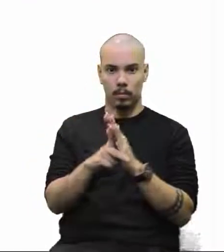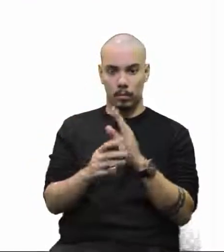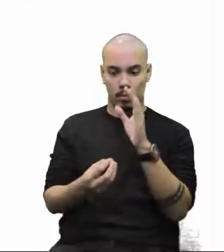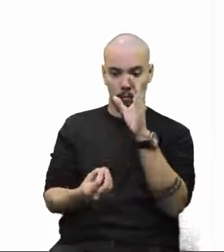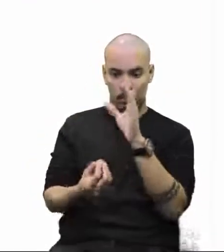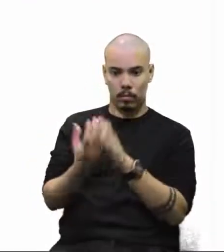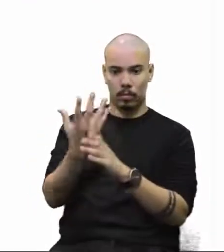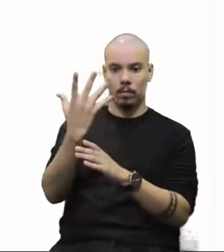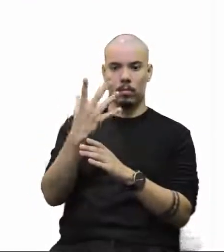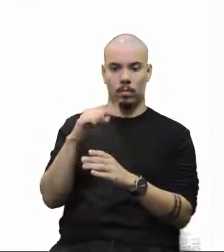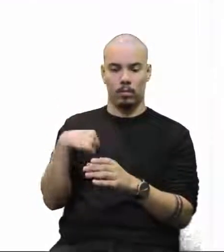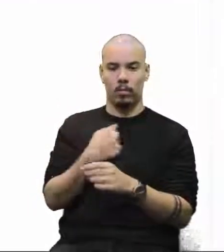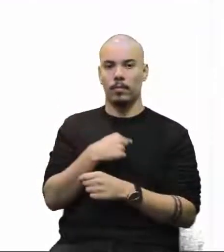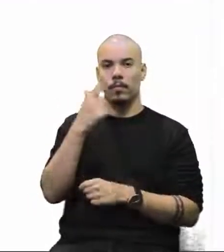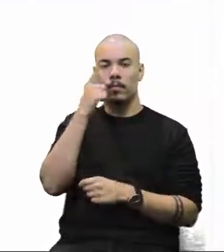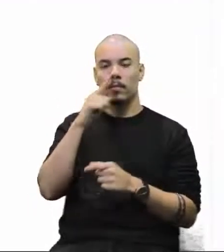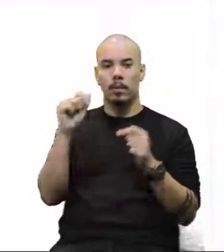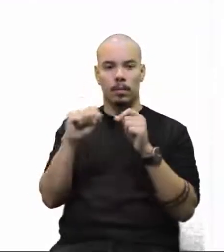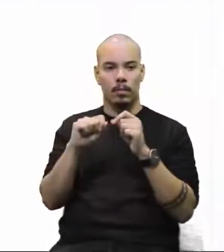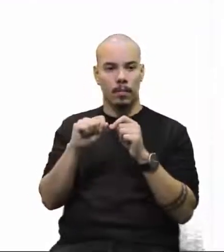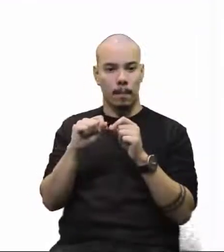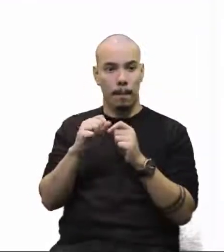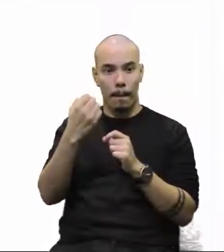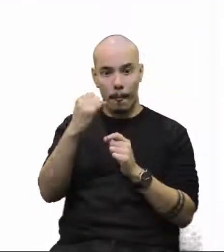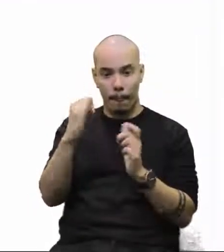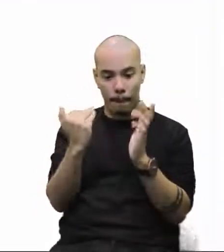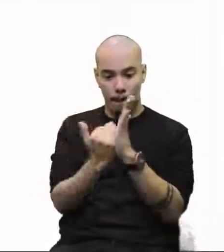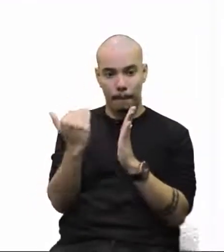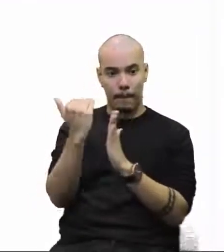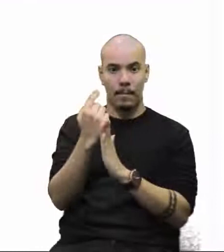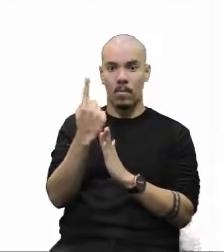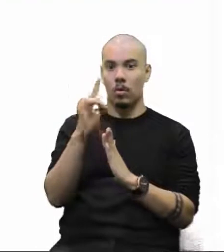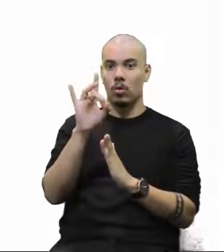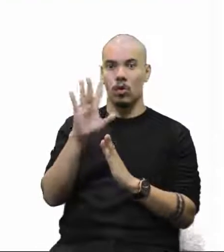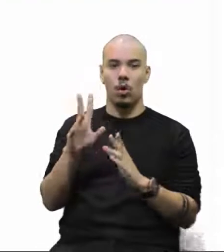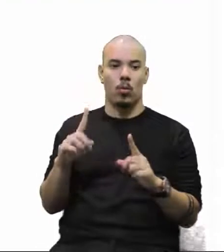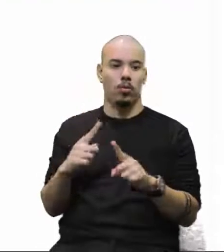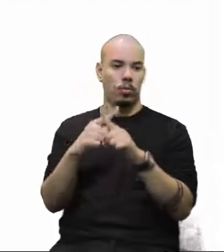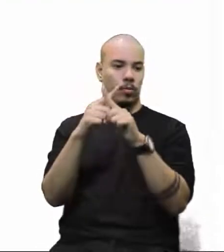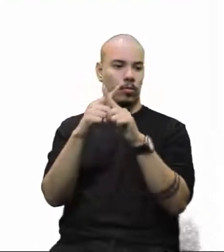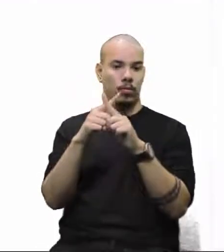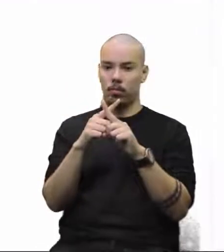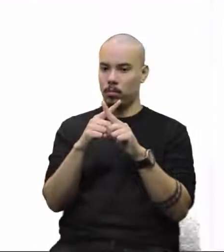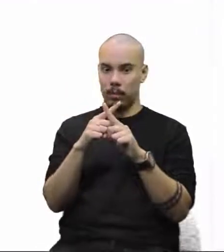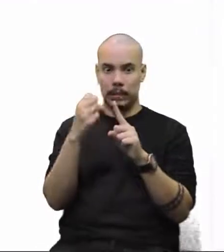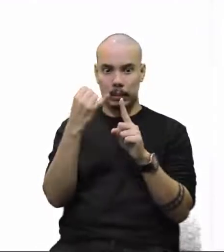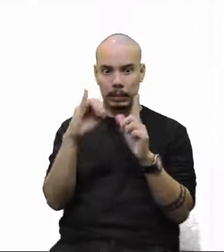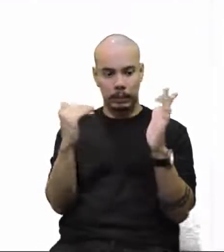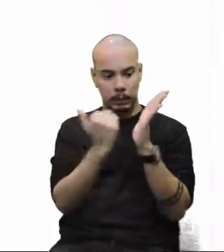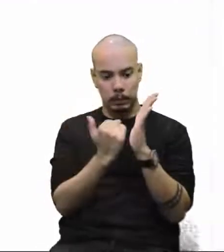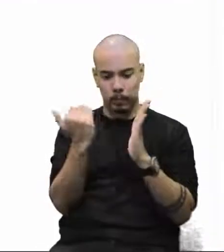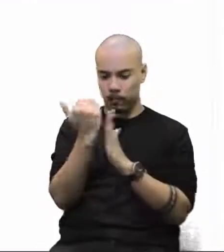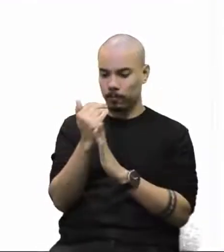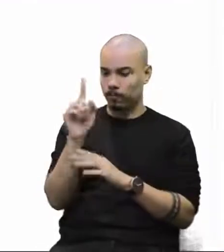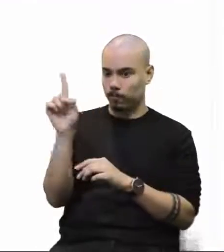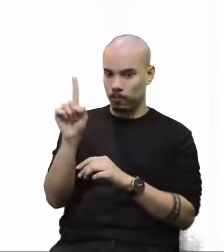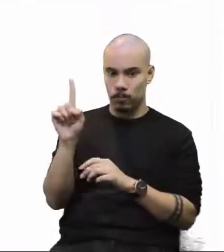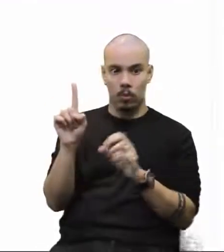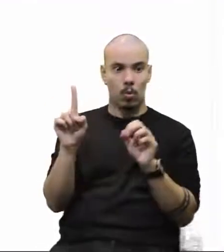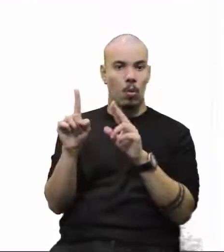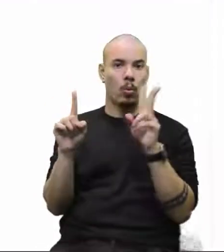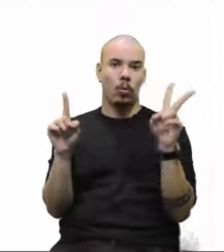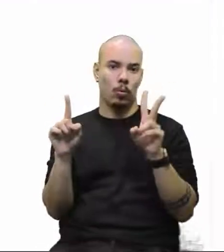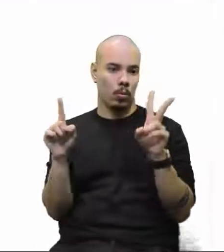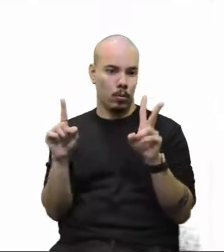feito, para poder chegar nesse resultado. Se você tiver aumentar uma, é só multiplicar por isso aí. Se aumentar só um dedo, 2